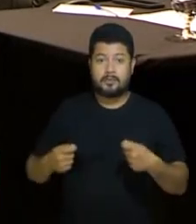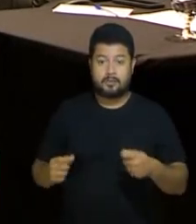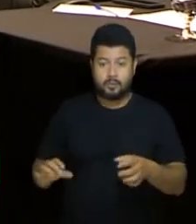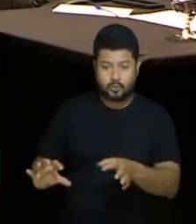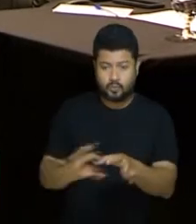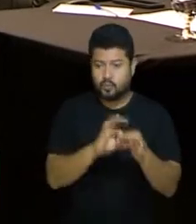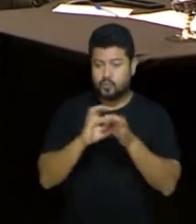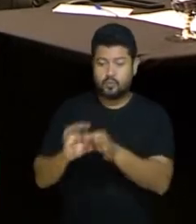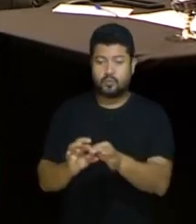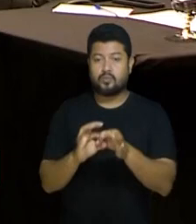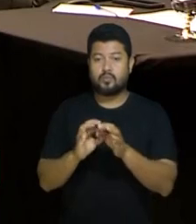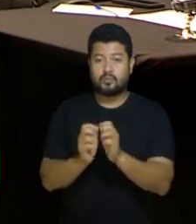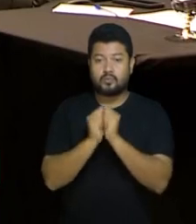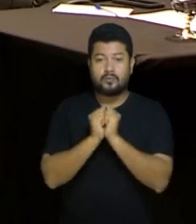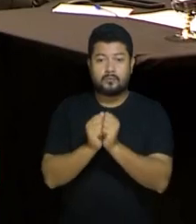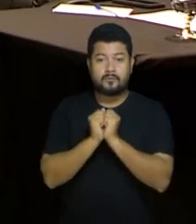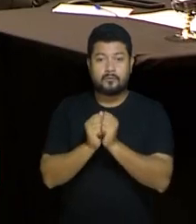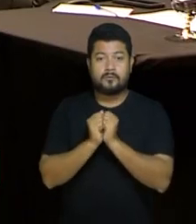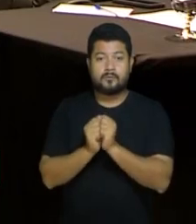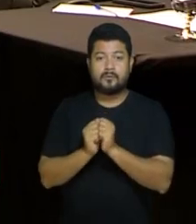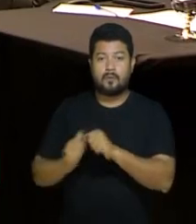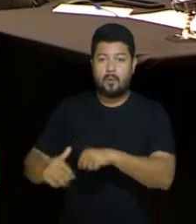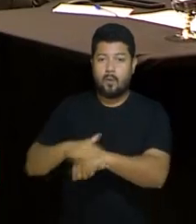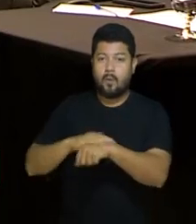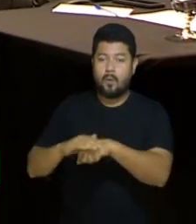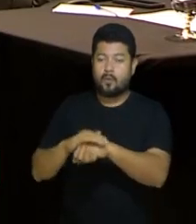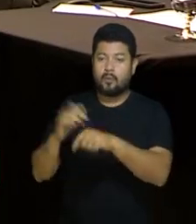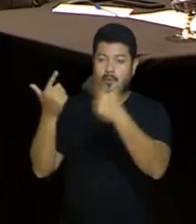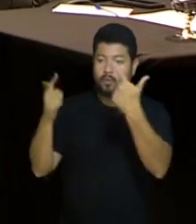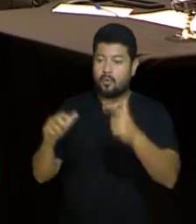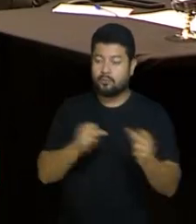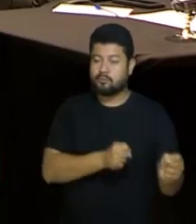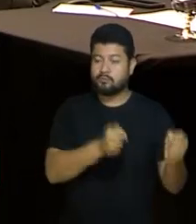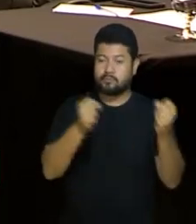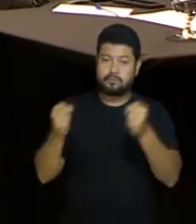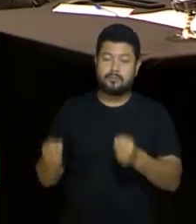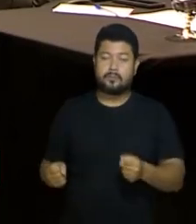dadas fazer essa conversa com os demais poderes para concluir